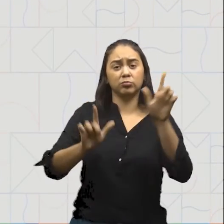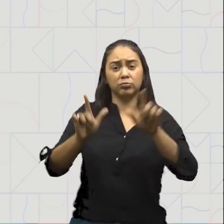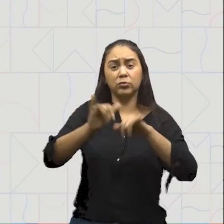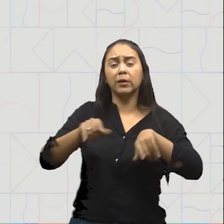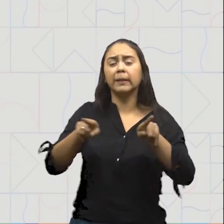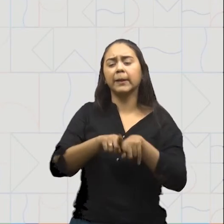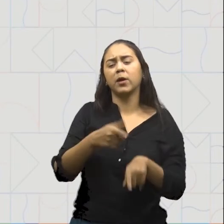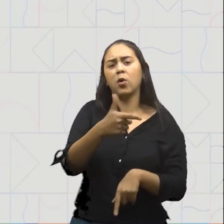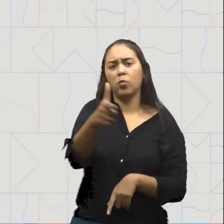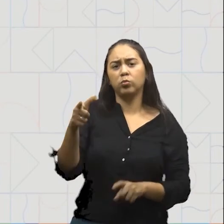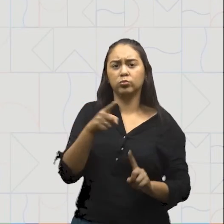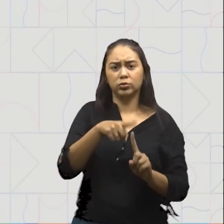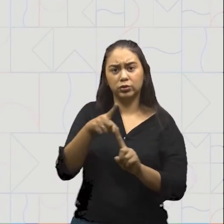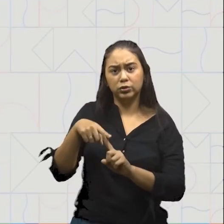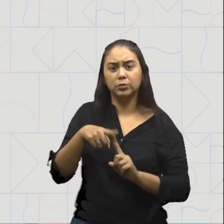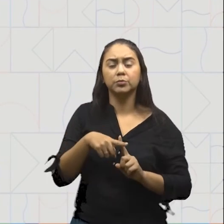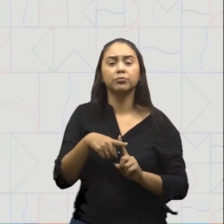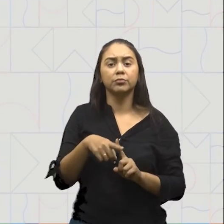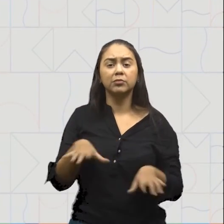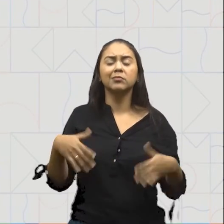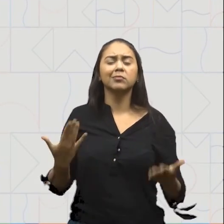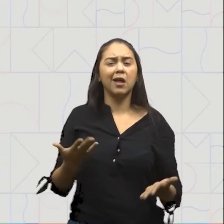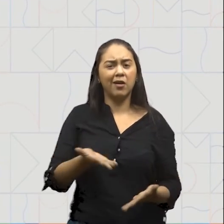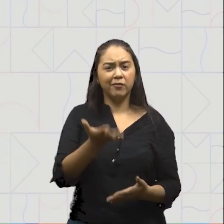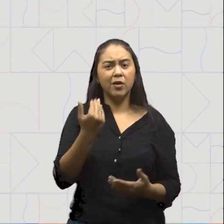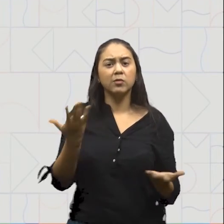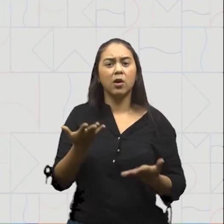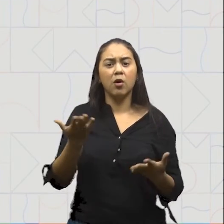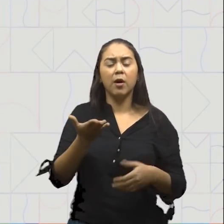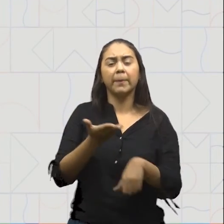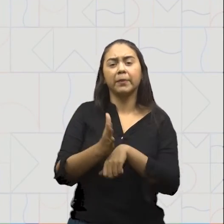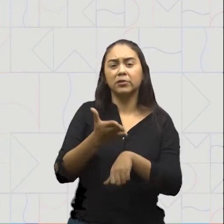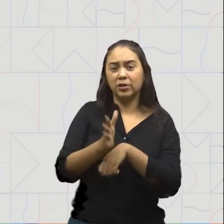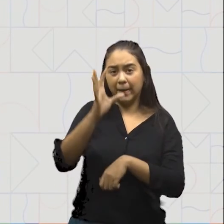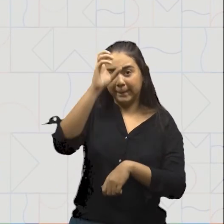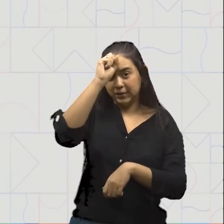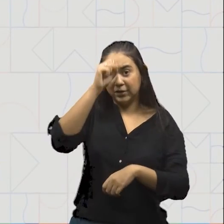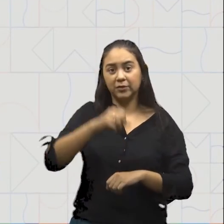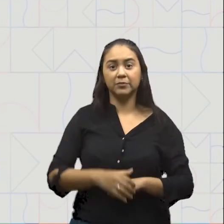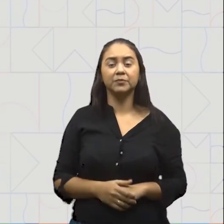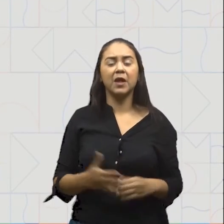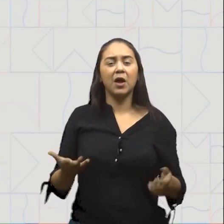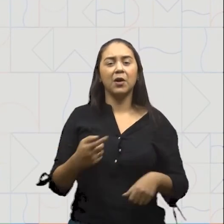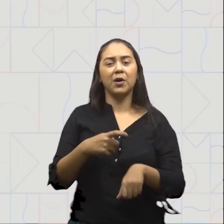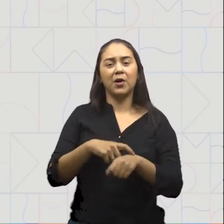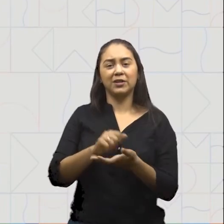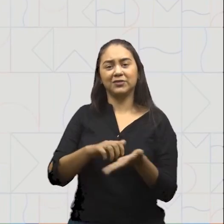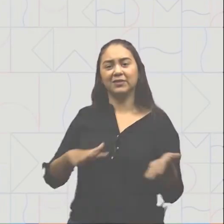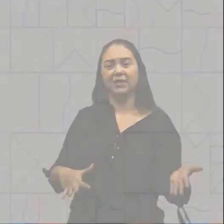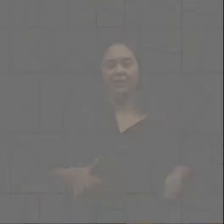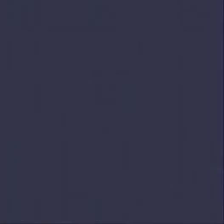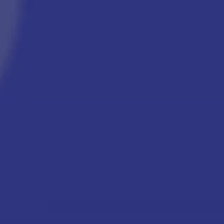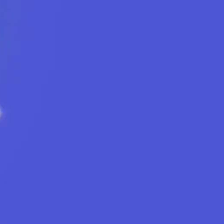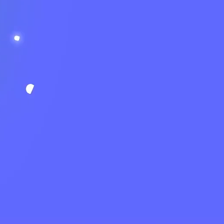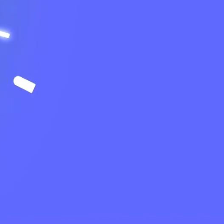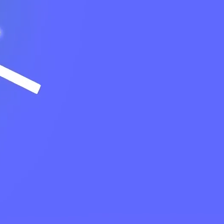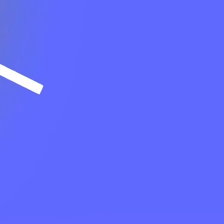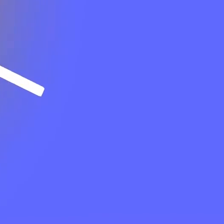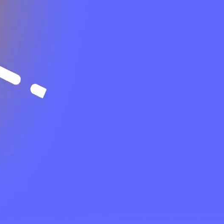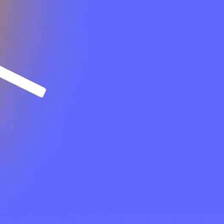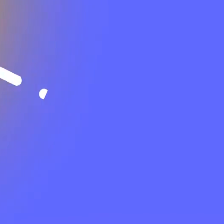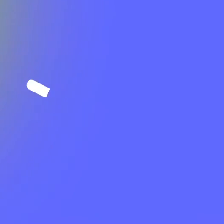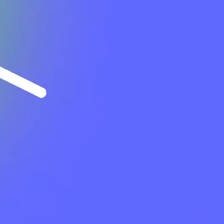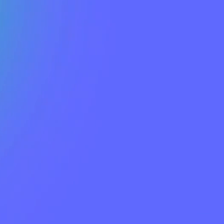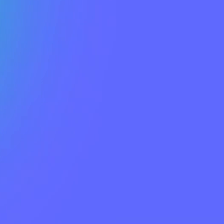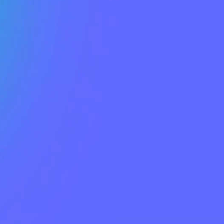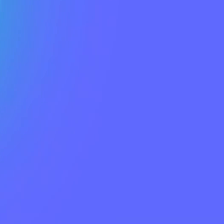outros meios de comunicação, que tal você exercitar o que aprendeu na aula de hoje? Está na hora da atividade!